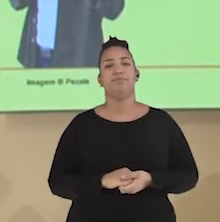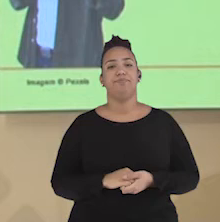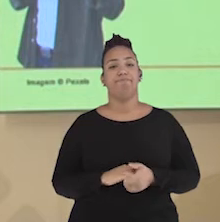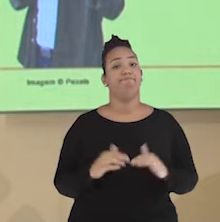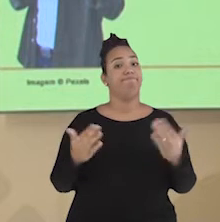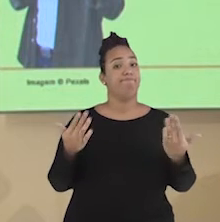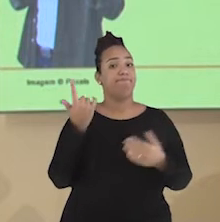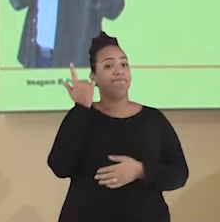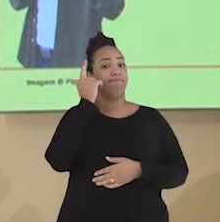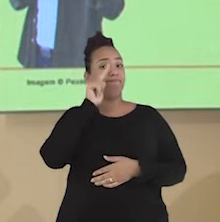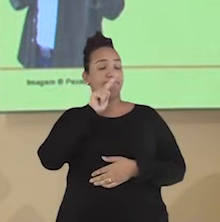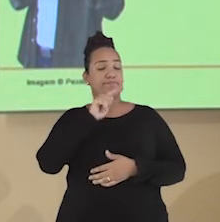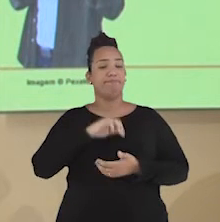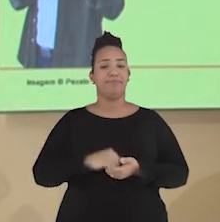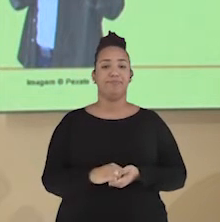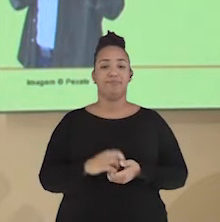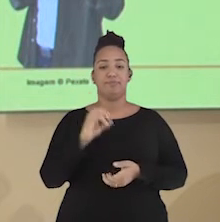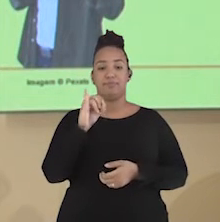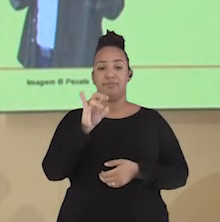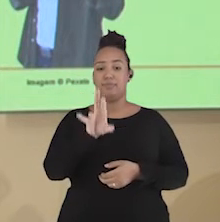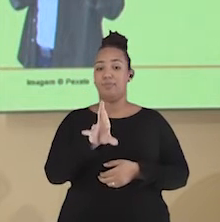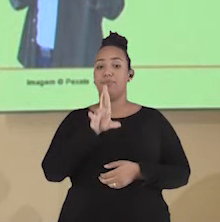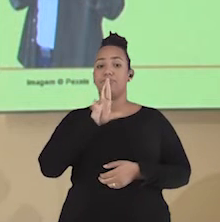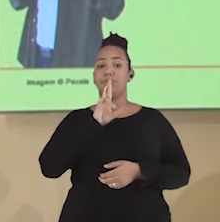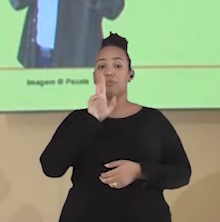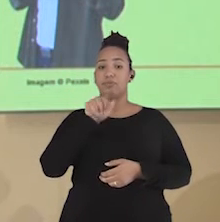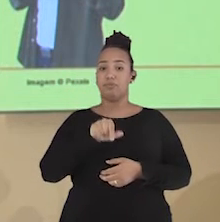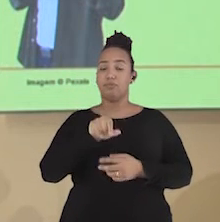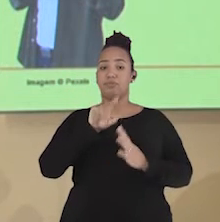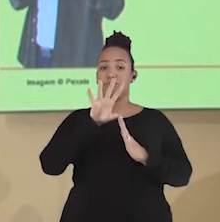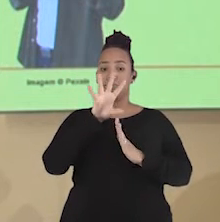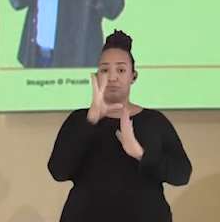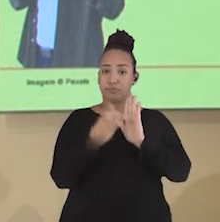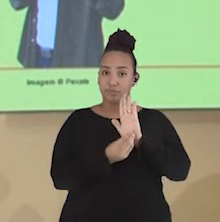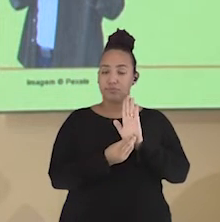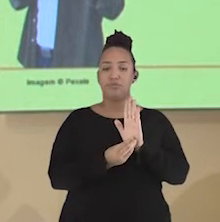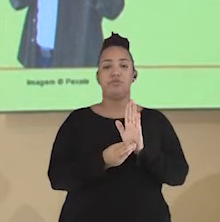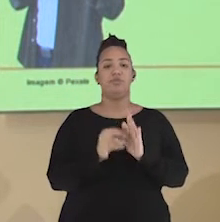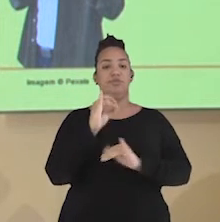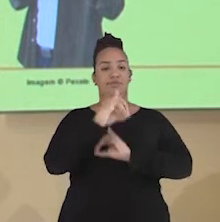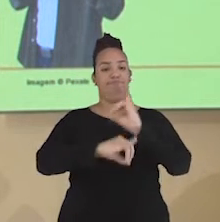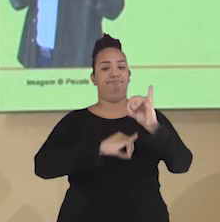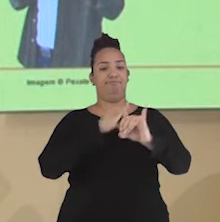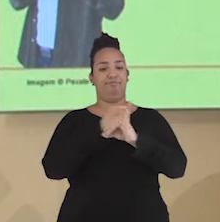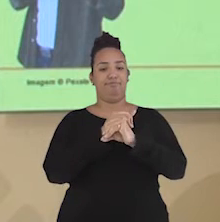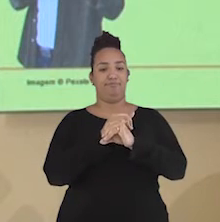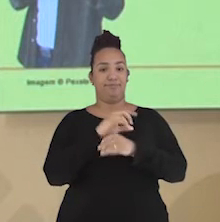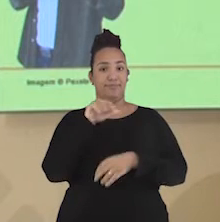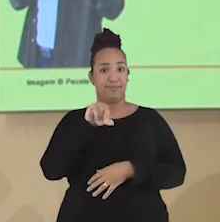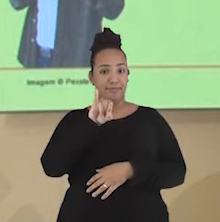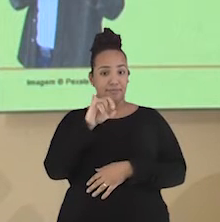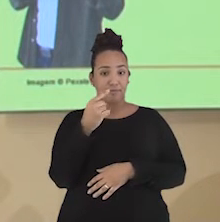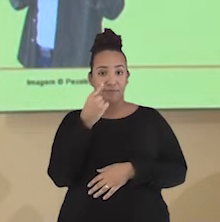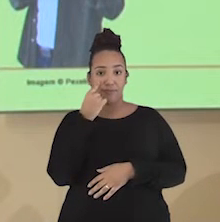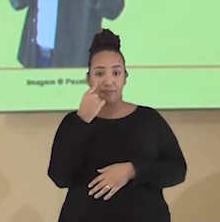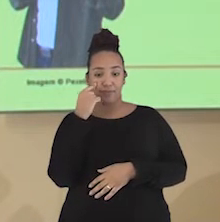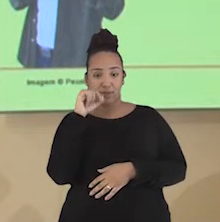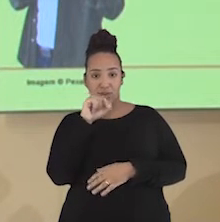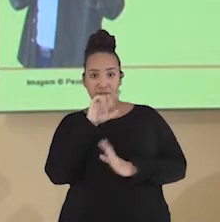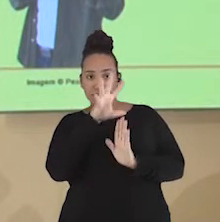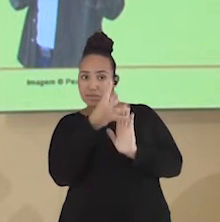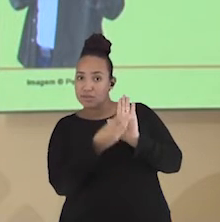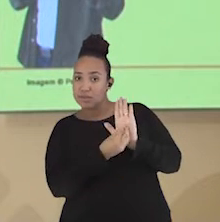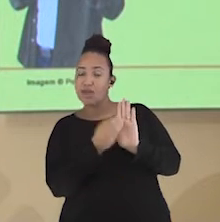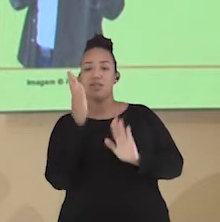E aí, conseguiram? Acertou quem disse que esse é o sinal de internet. Quando vemos esse sinal em algum lugar,